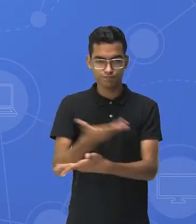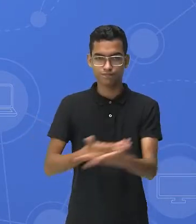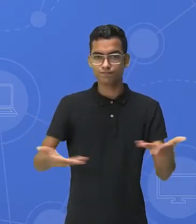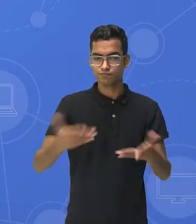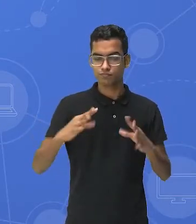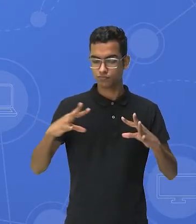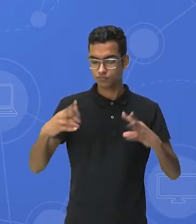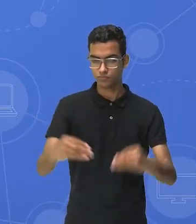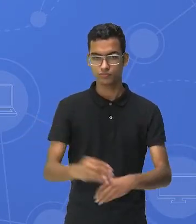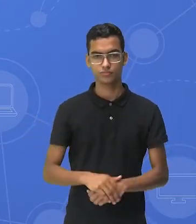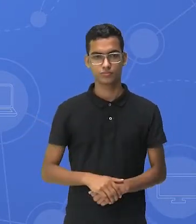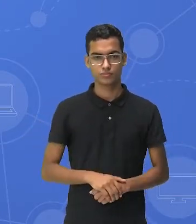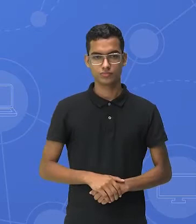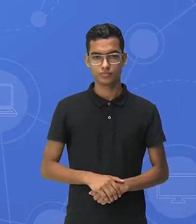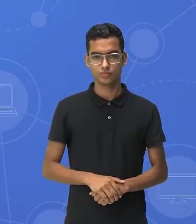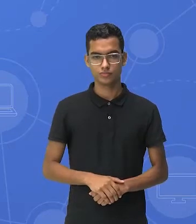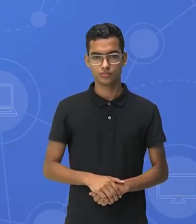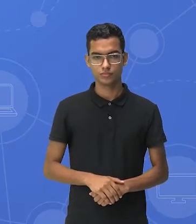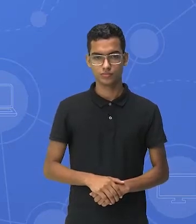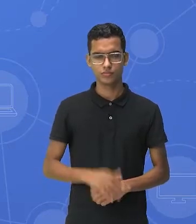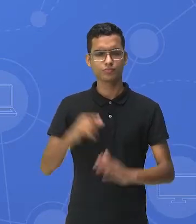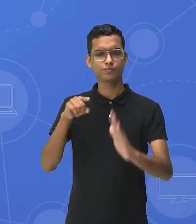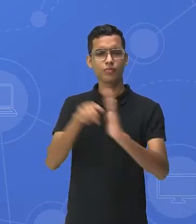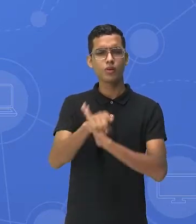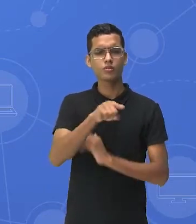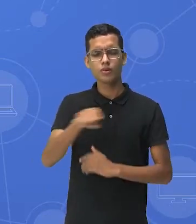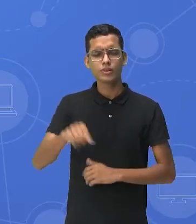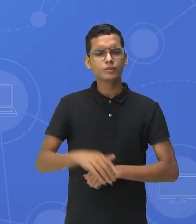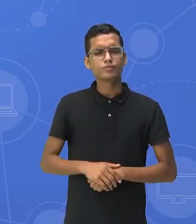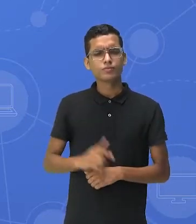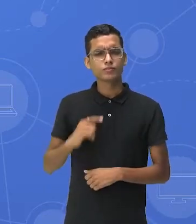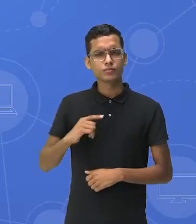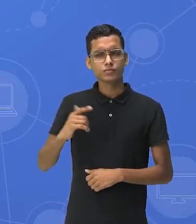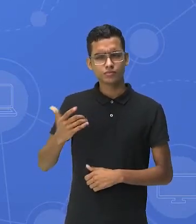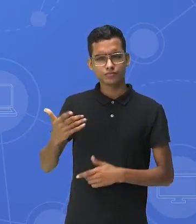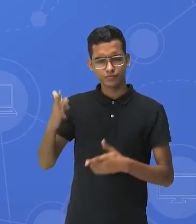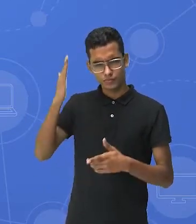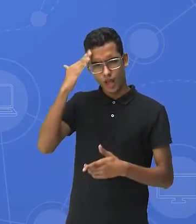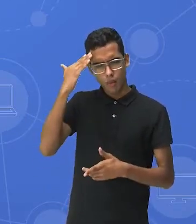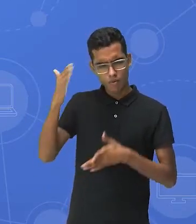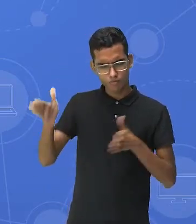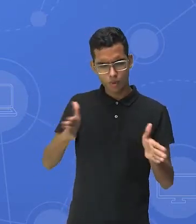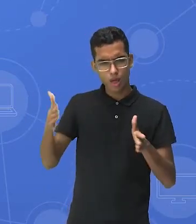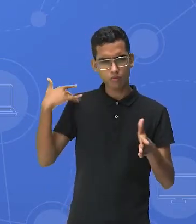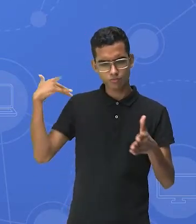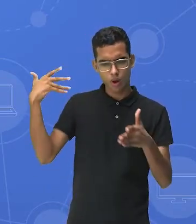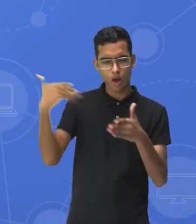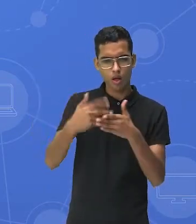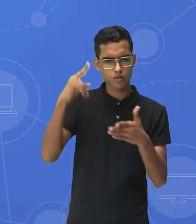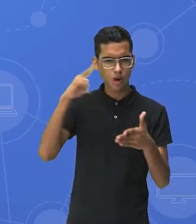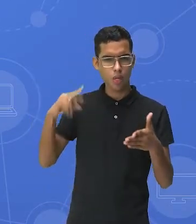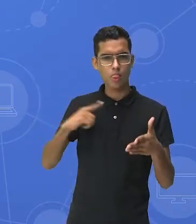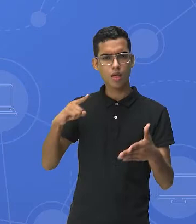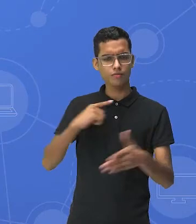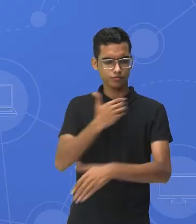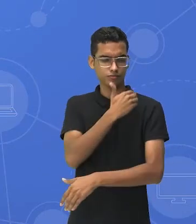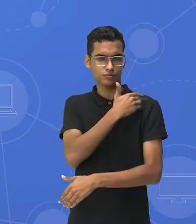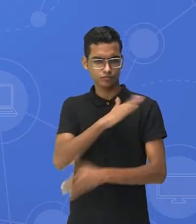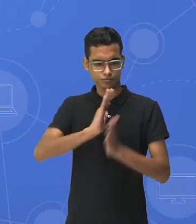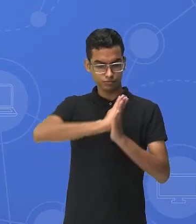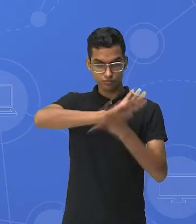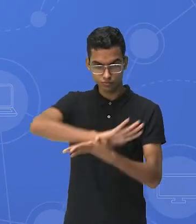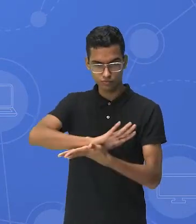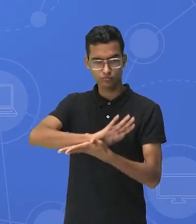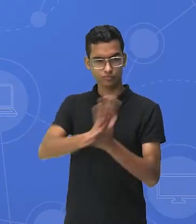pergunto a vocês, a gente sabe que durante a história, né, teve discriminação de várias formas, né? Tanto relacionado